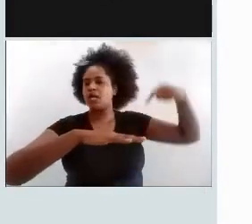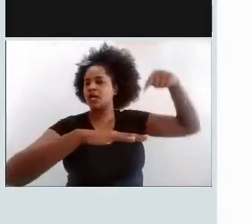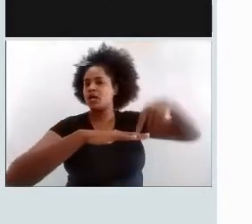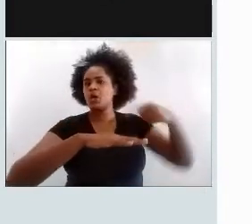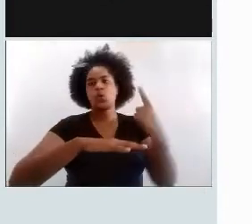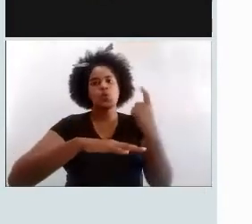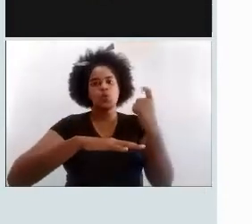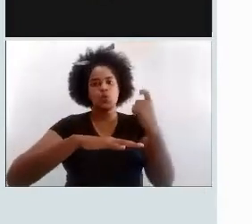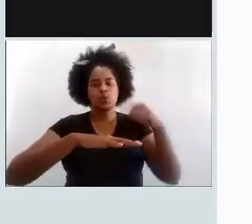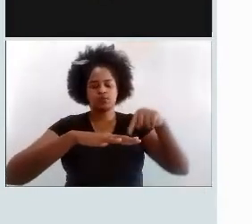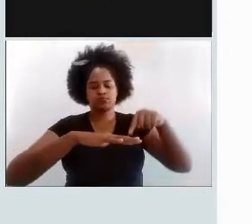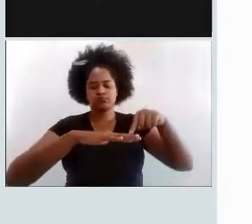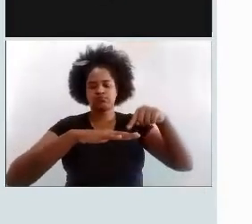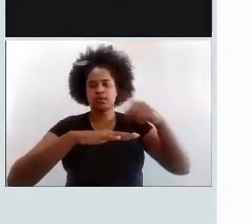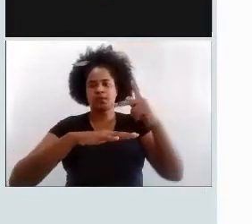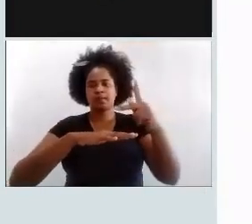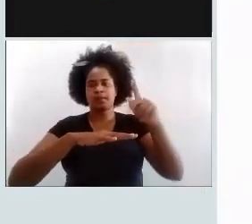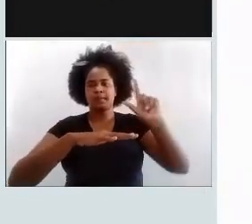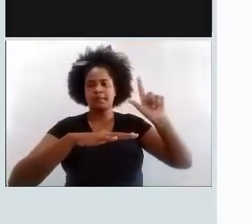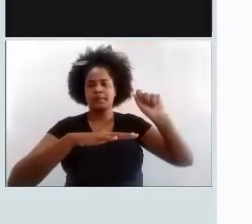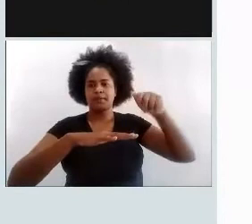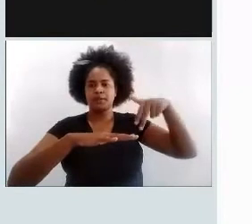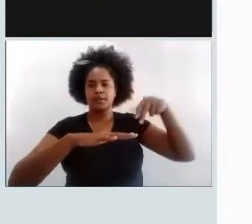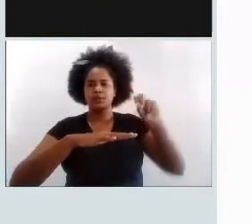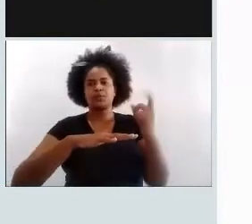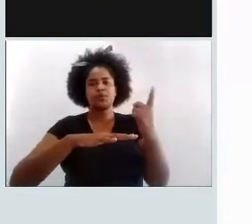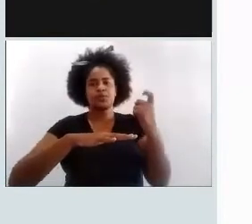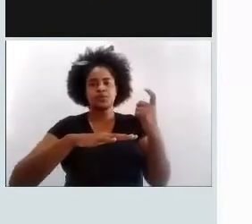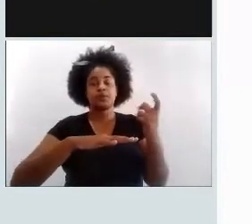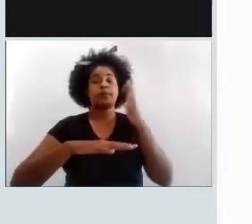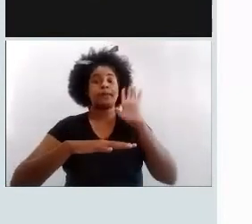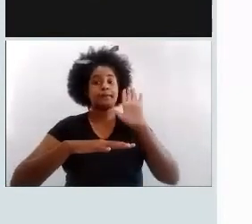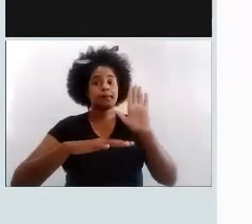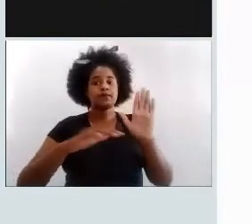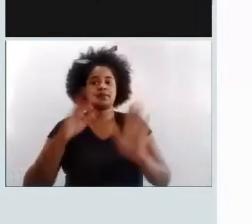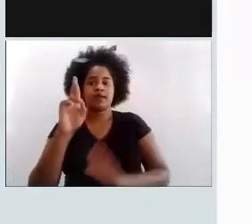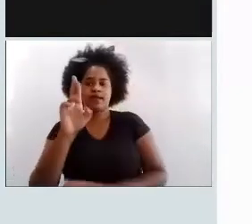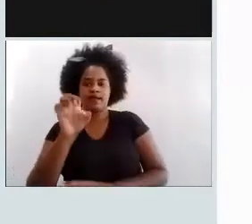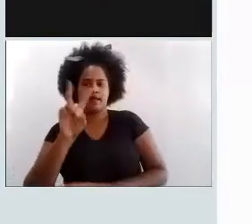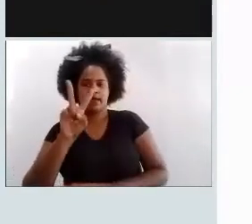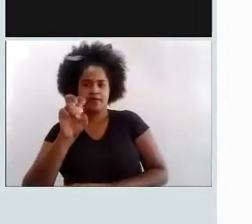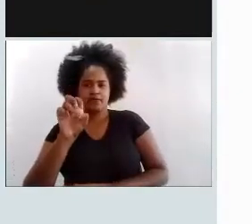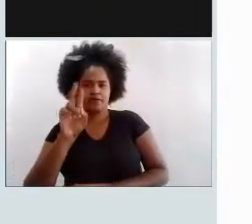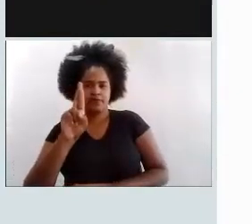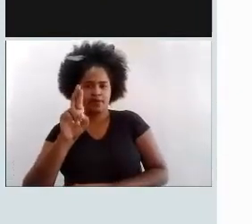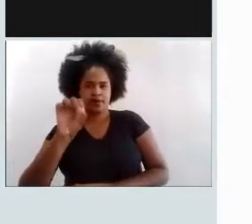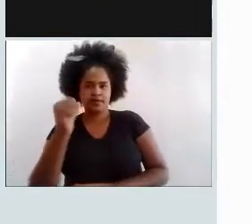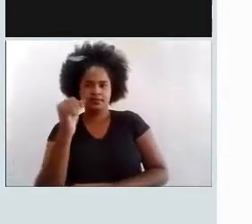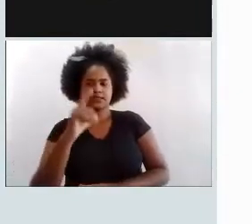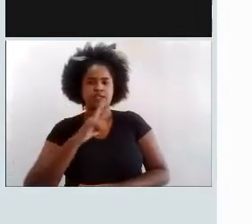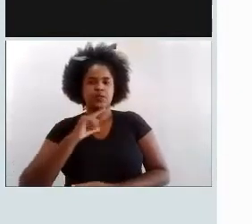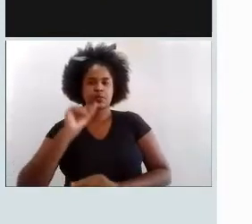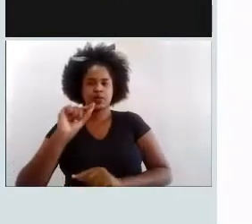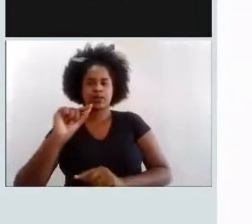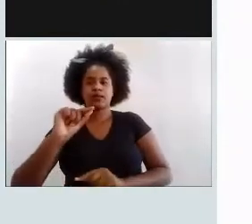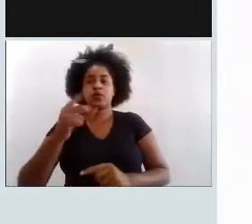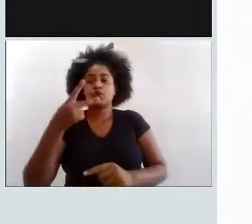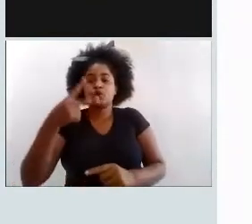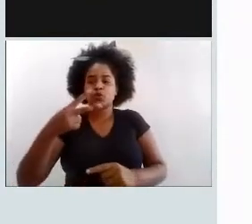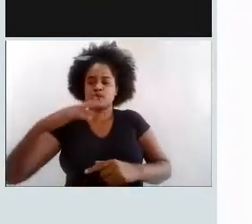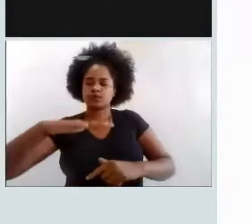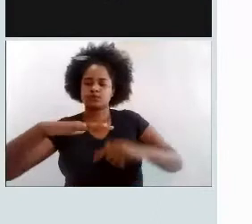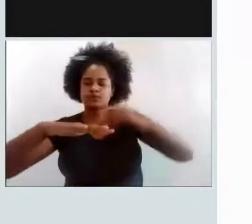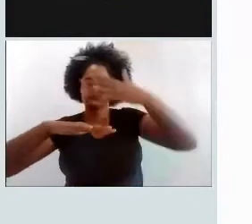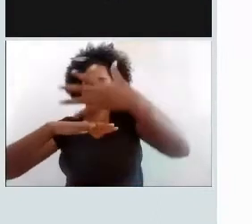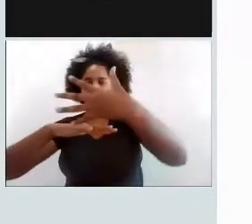ponto em comum e não são coplanares. É isso. Elas sempre vão ser